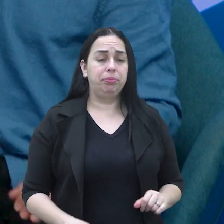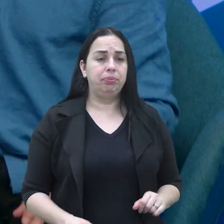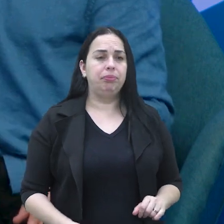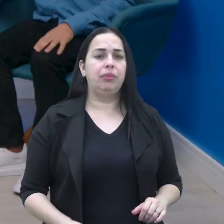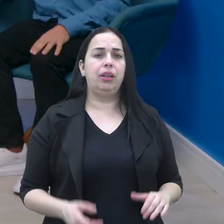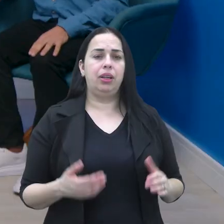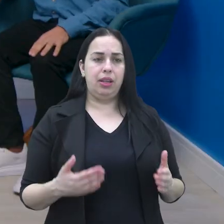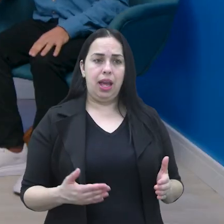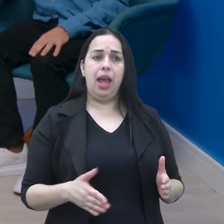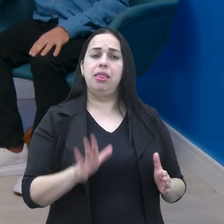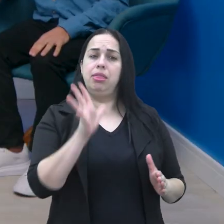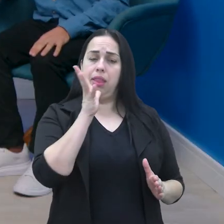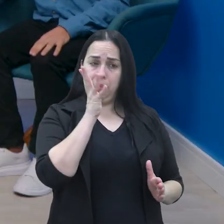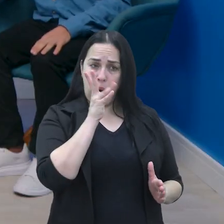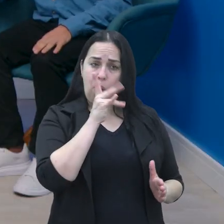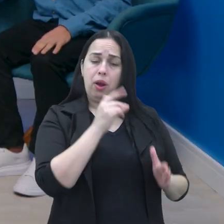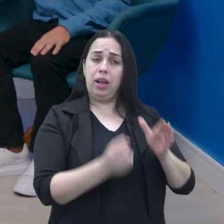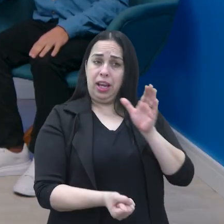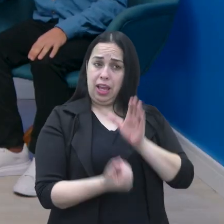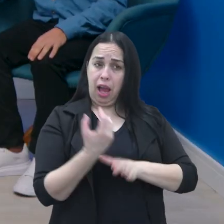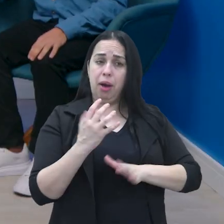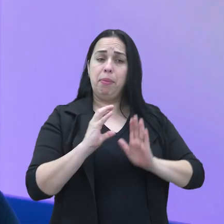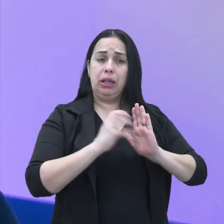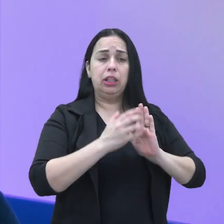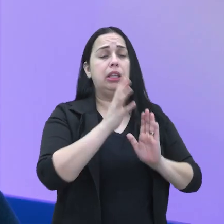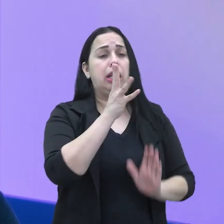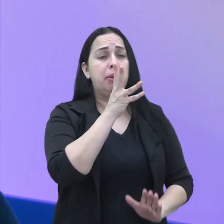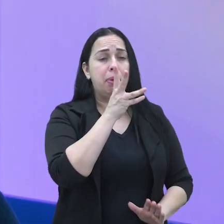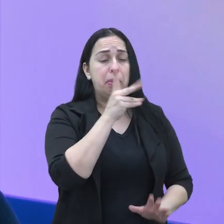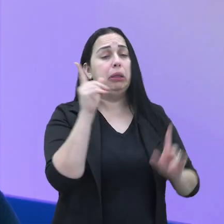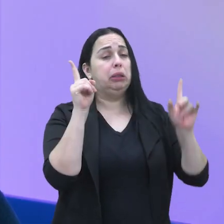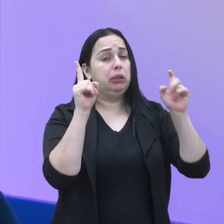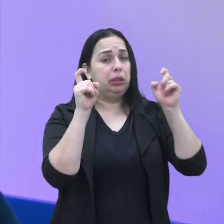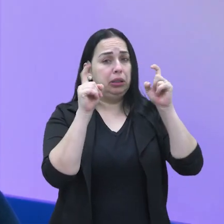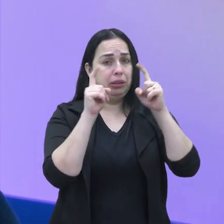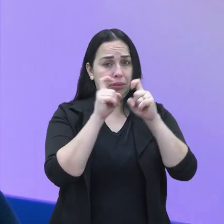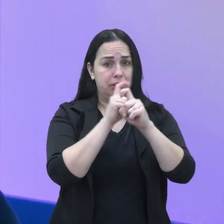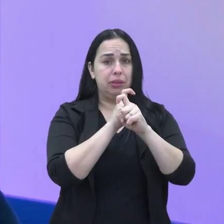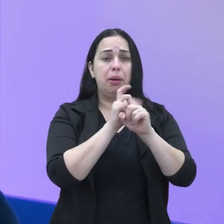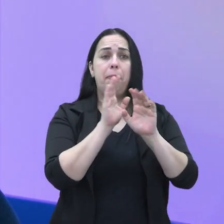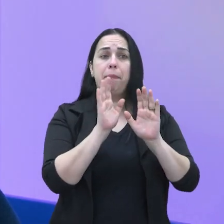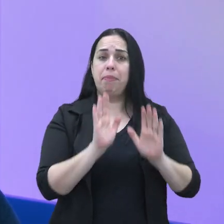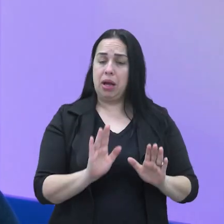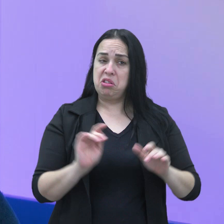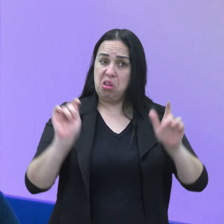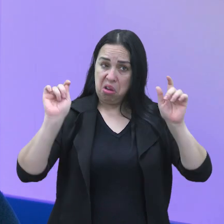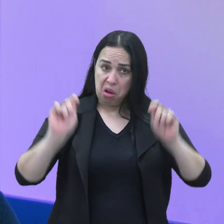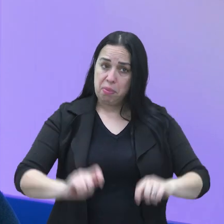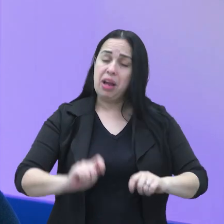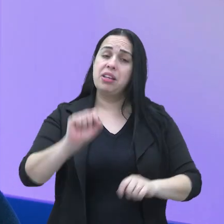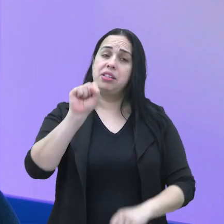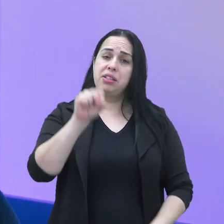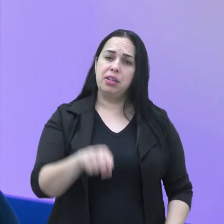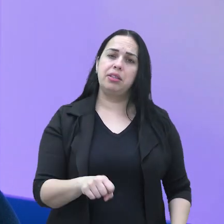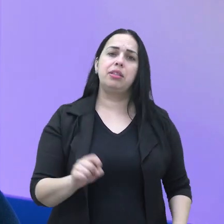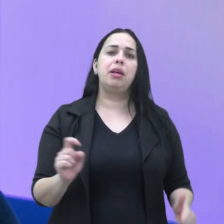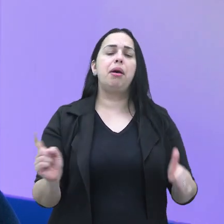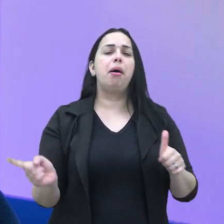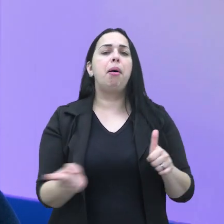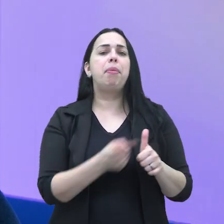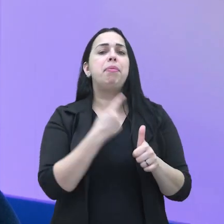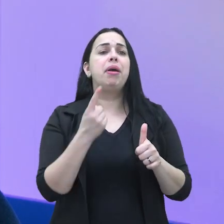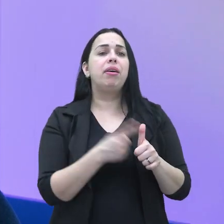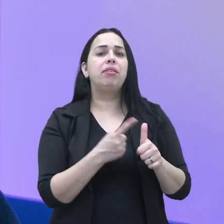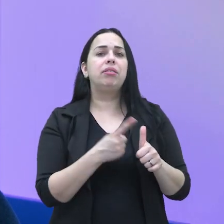político? É um processo longo, é um processo difícil de se criação, mas é totalmente possível. A